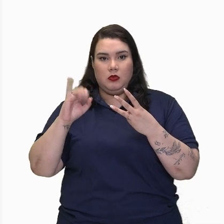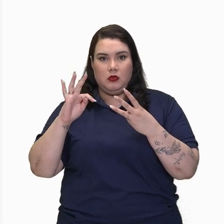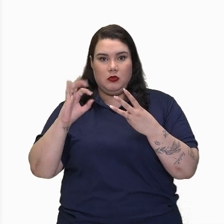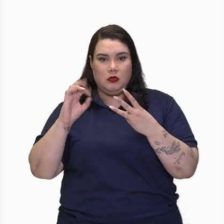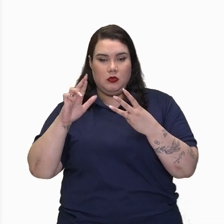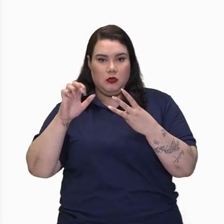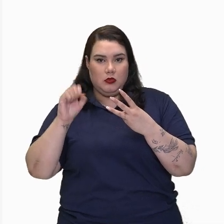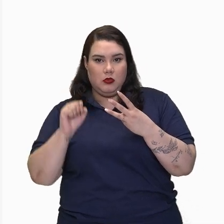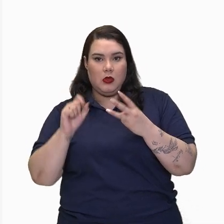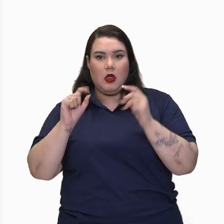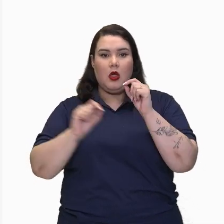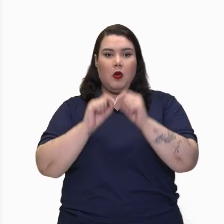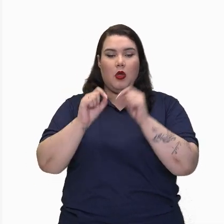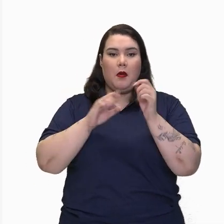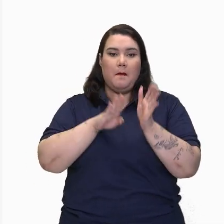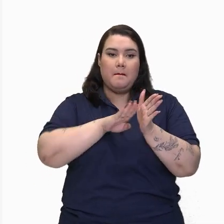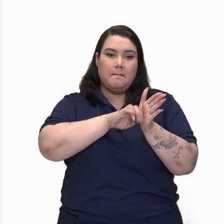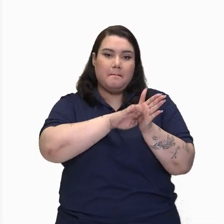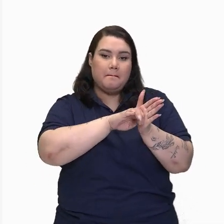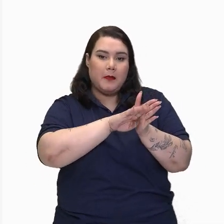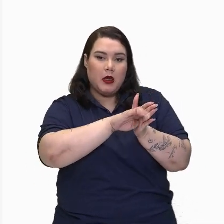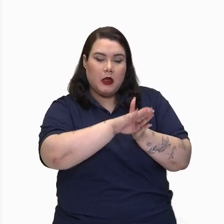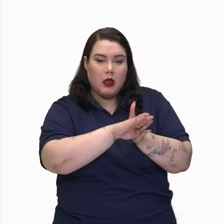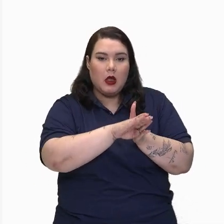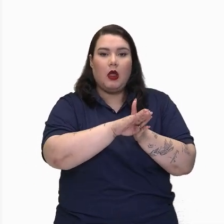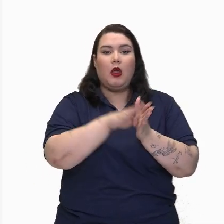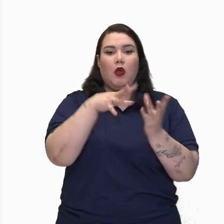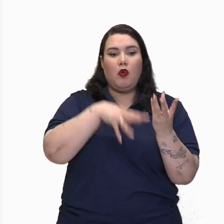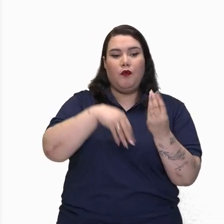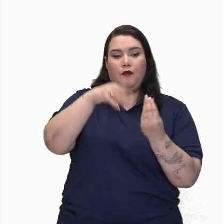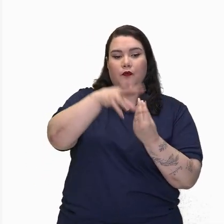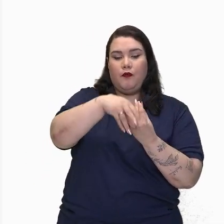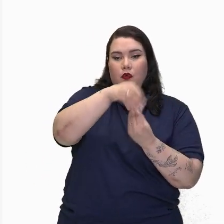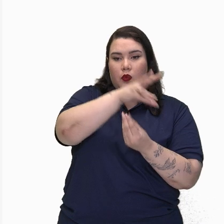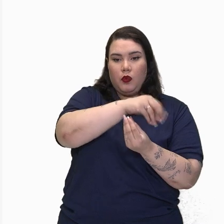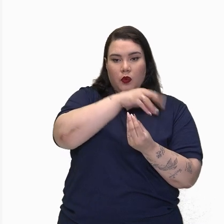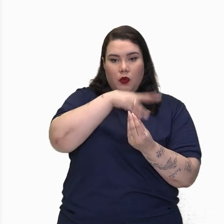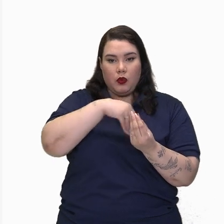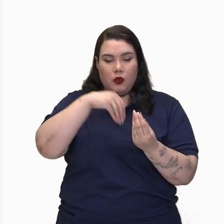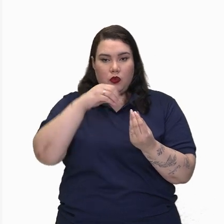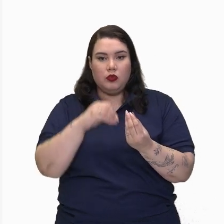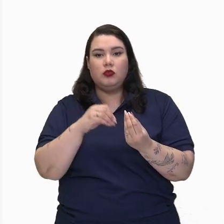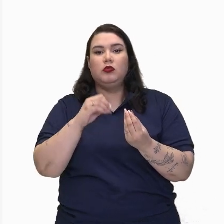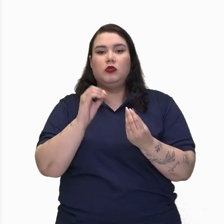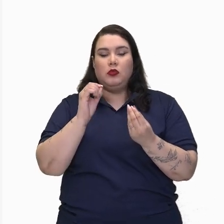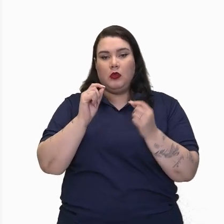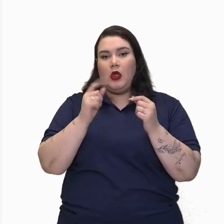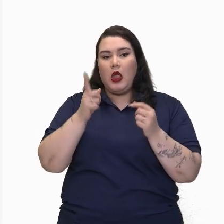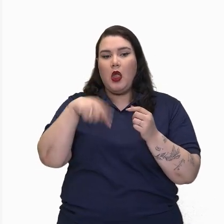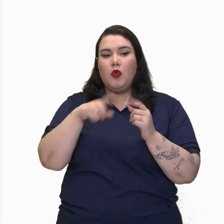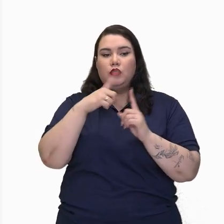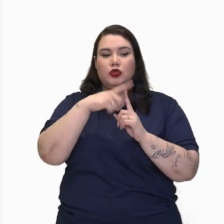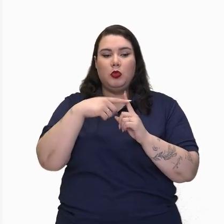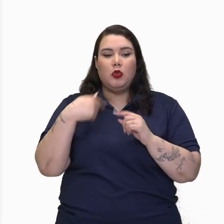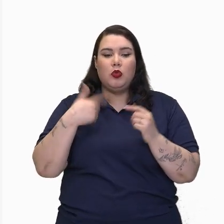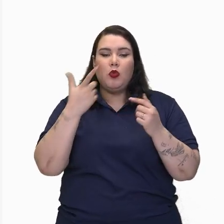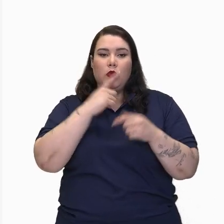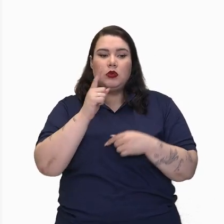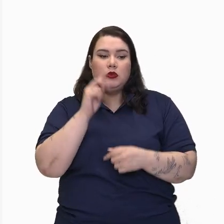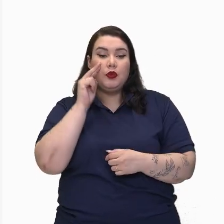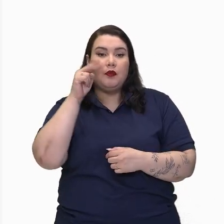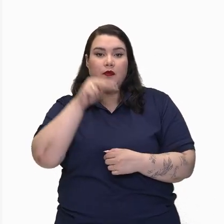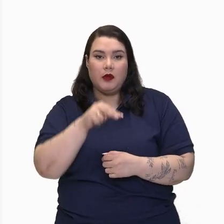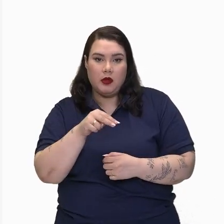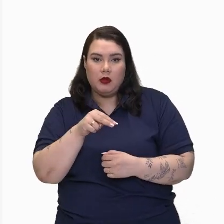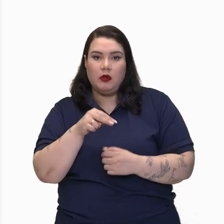os micro-organismos. Por que micro-organismos? Porque são aqueles organismos que eu não consigo observar a olho nu. Né?